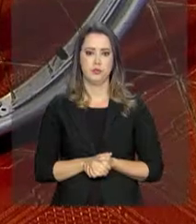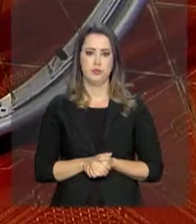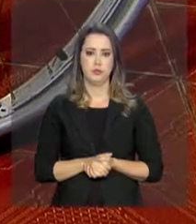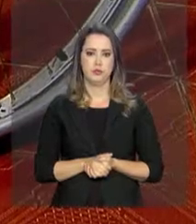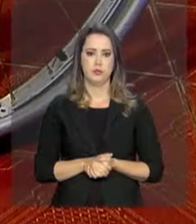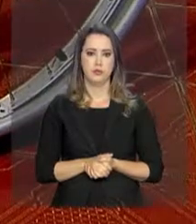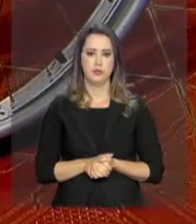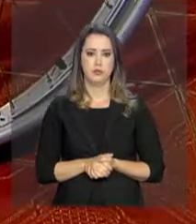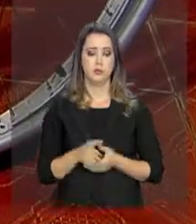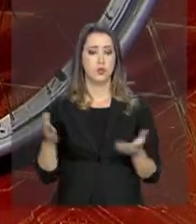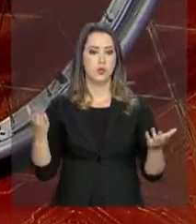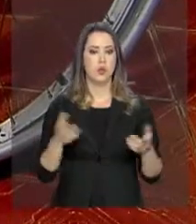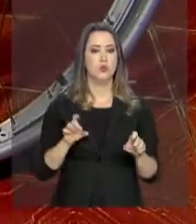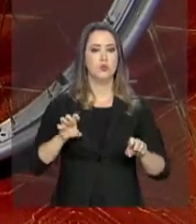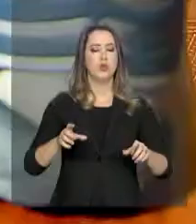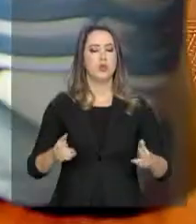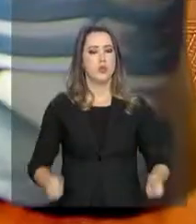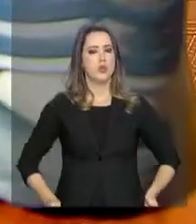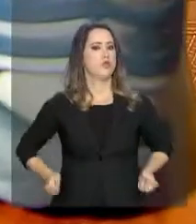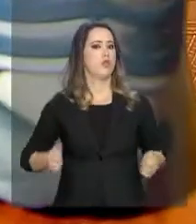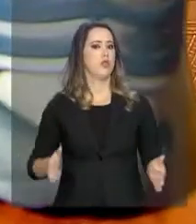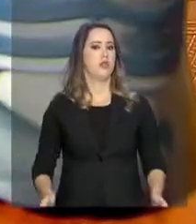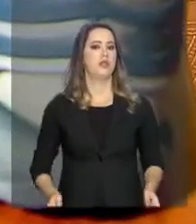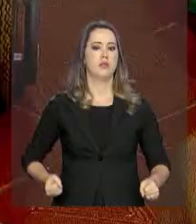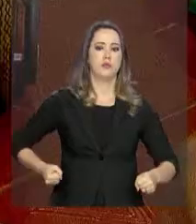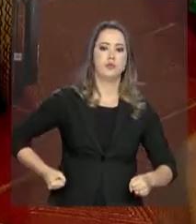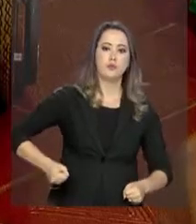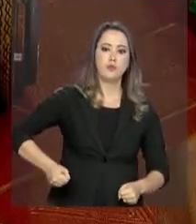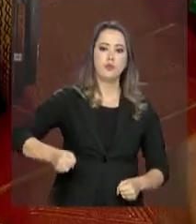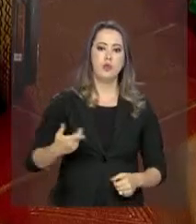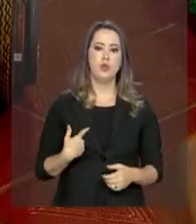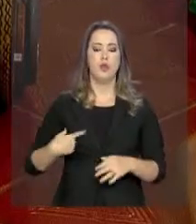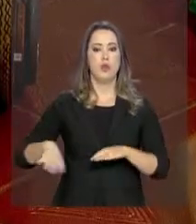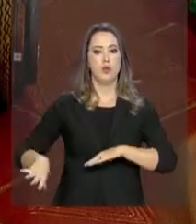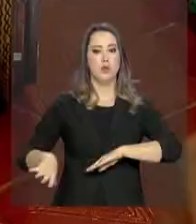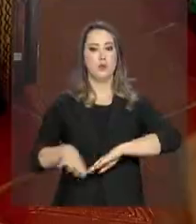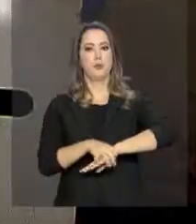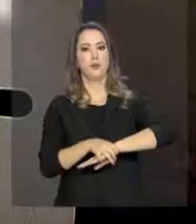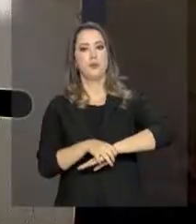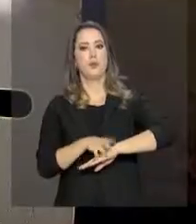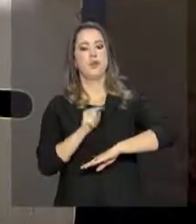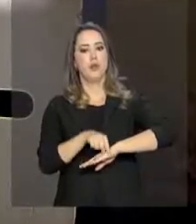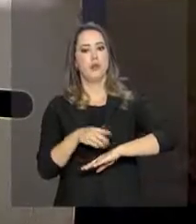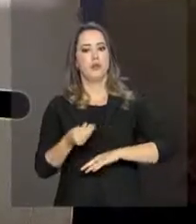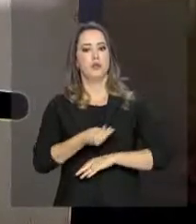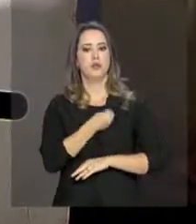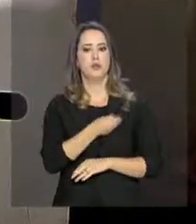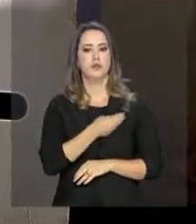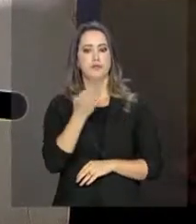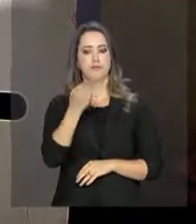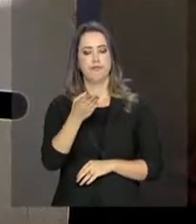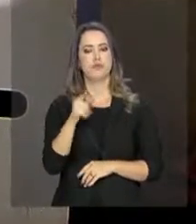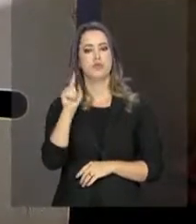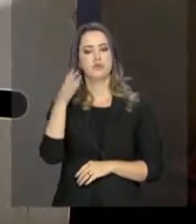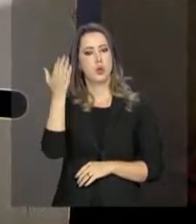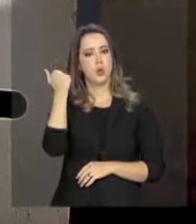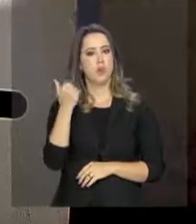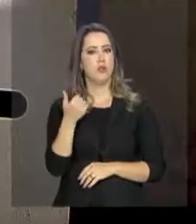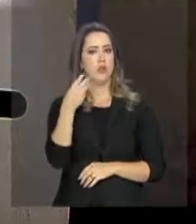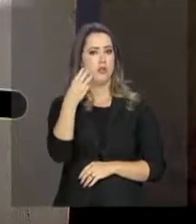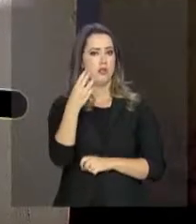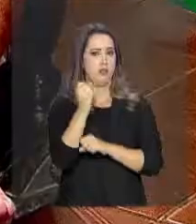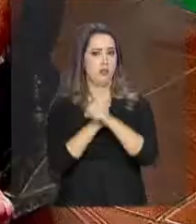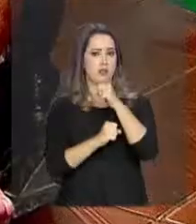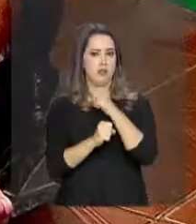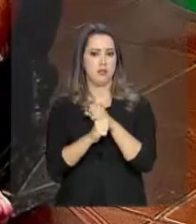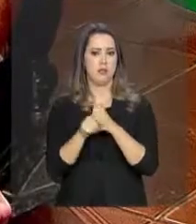hoje a cadeira de rodas as muletas ea perna mecânica fazem parte do convívio do sério há pouco mais de três